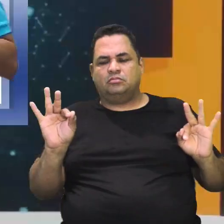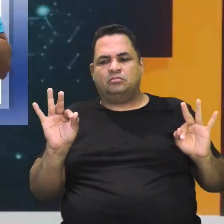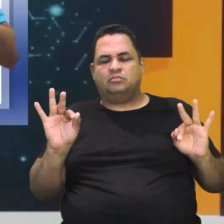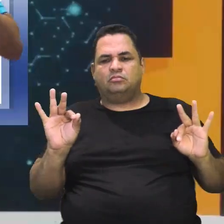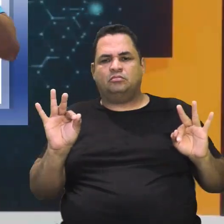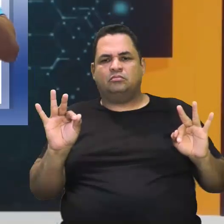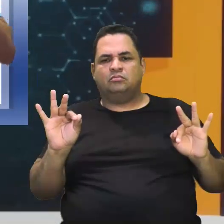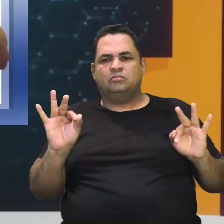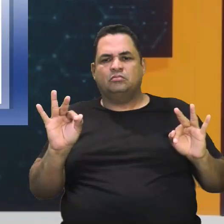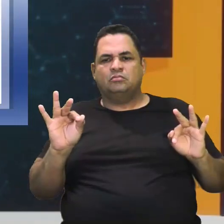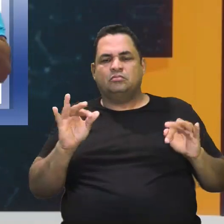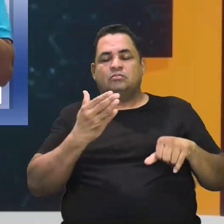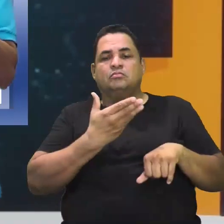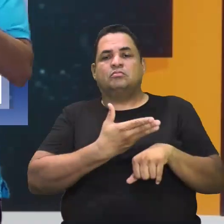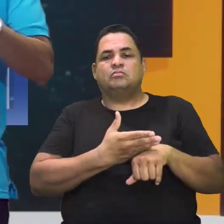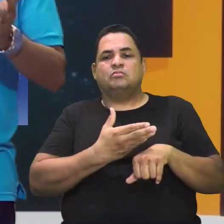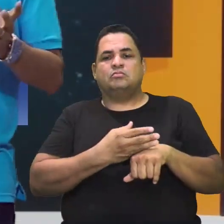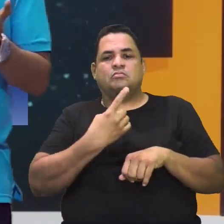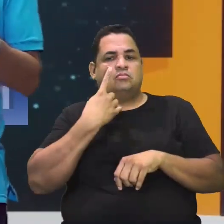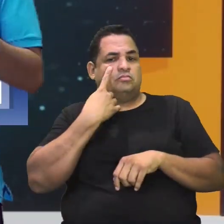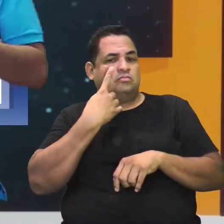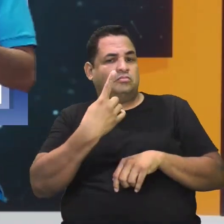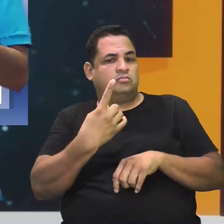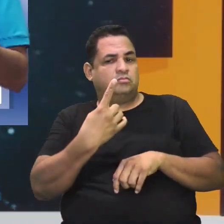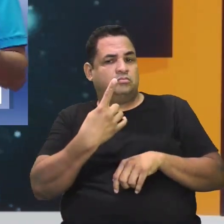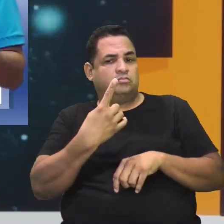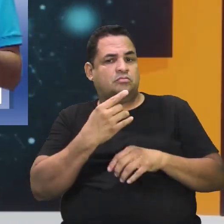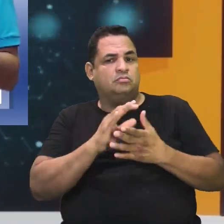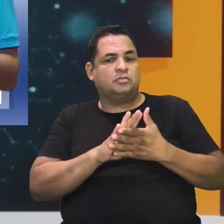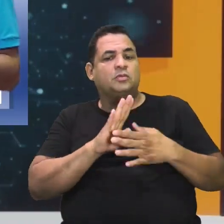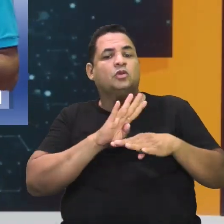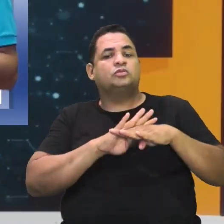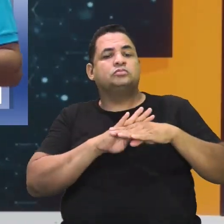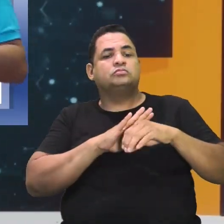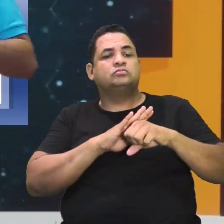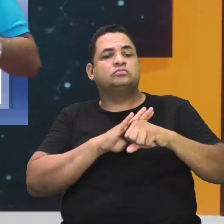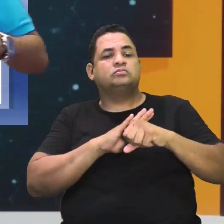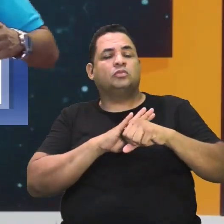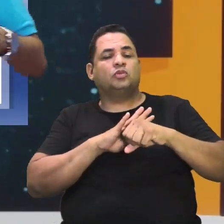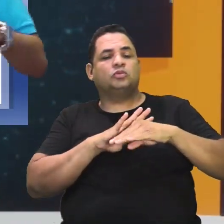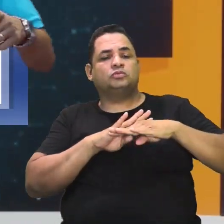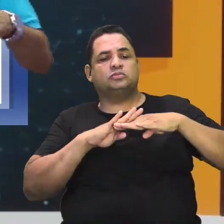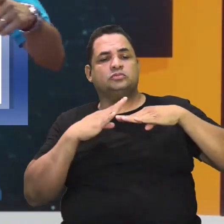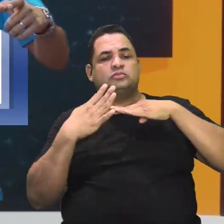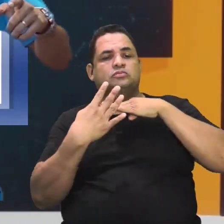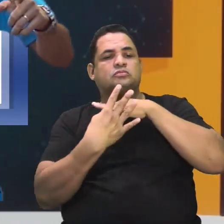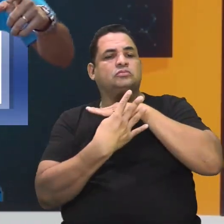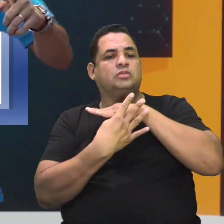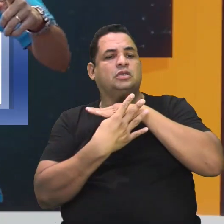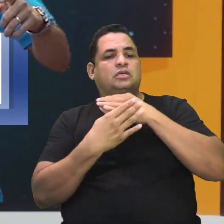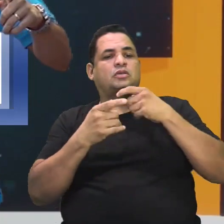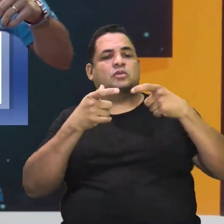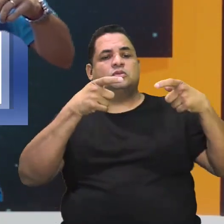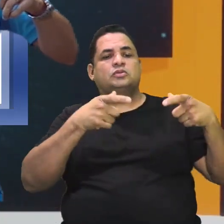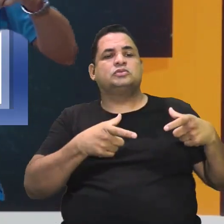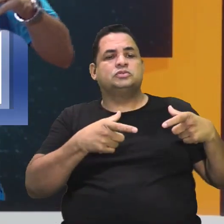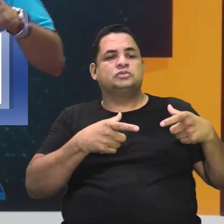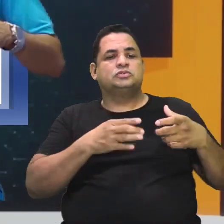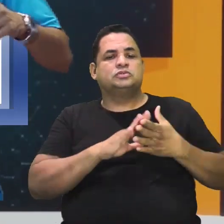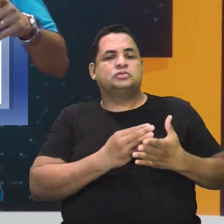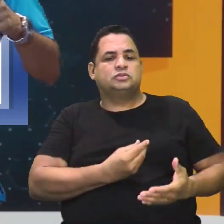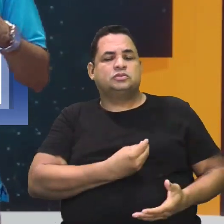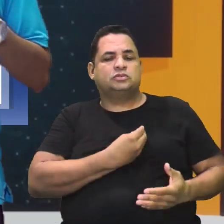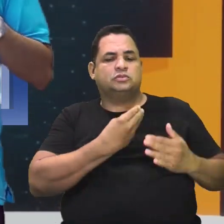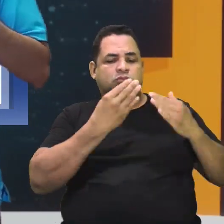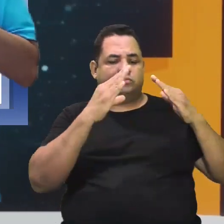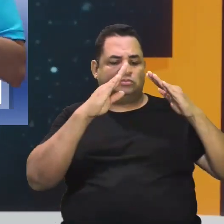simplesmente, de maneira prática, olhar o bairro que você mora ou a região que você mora aí e